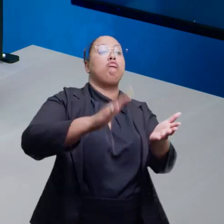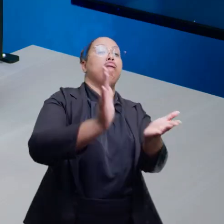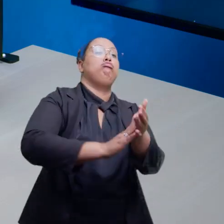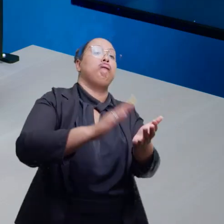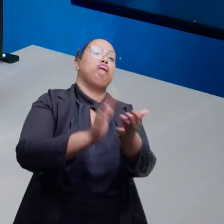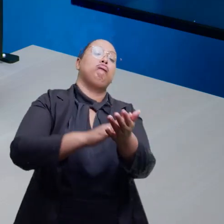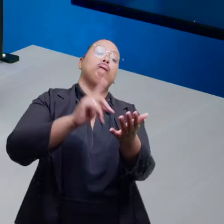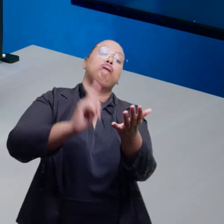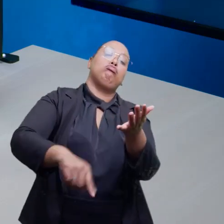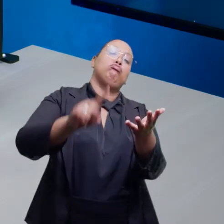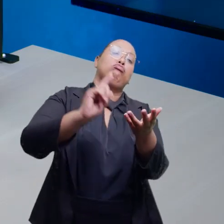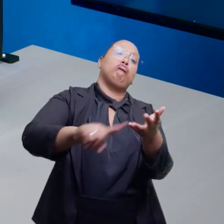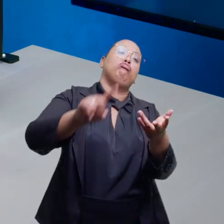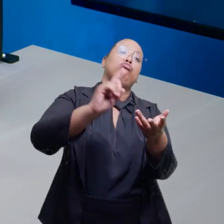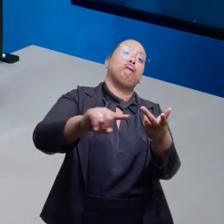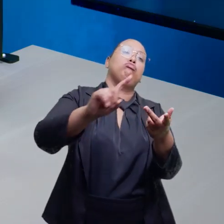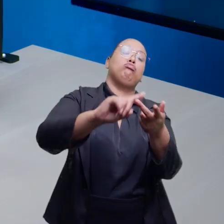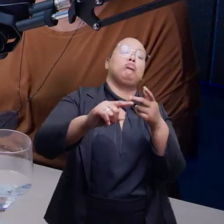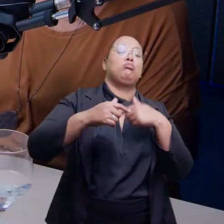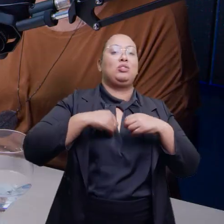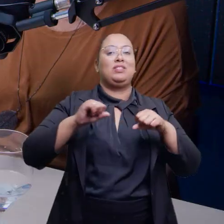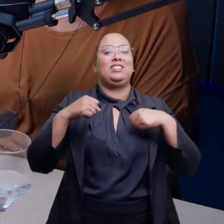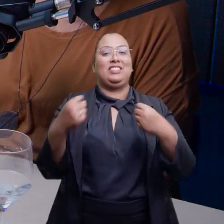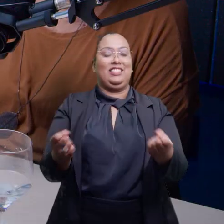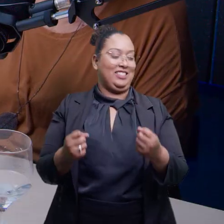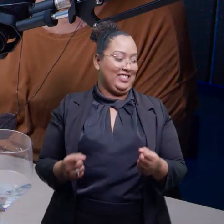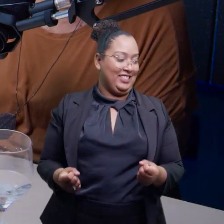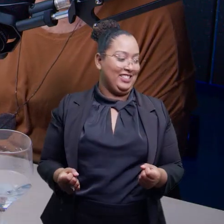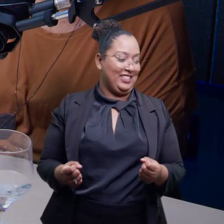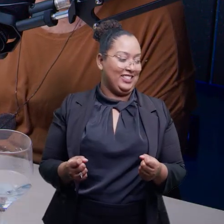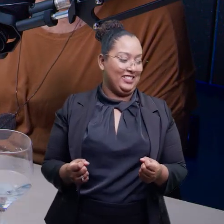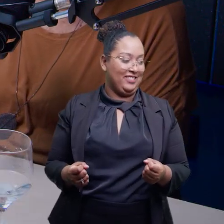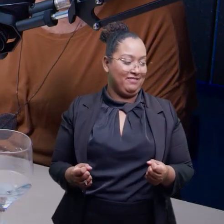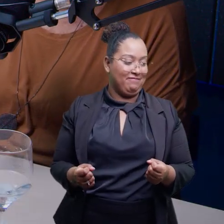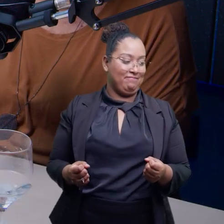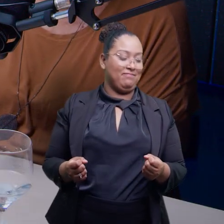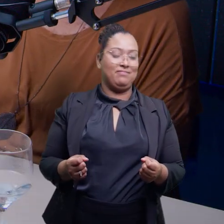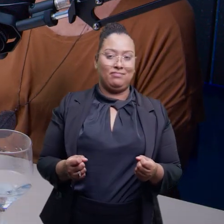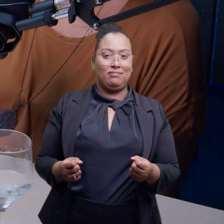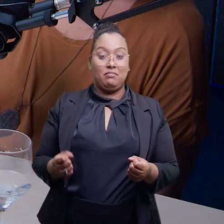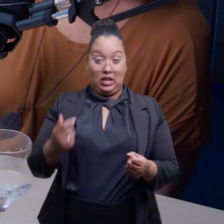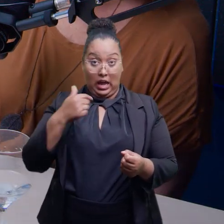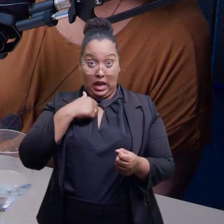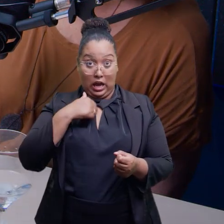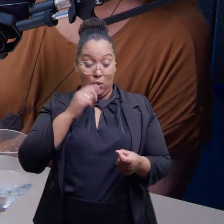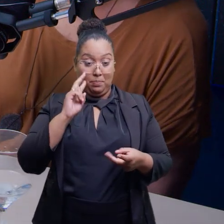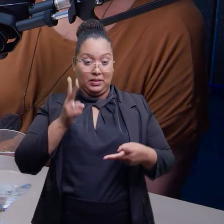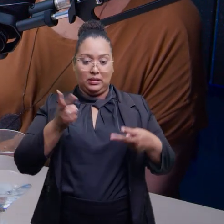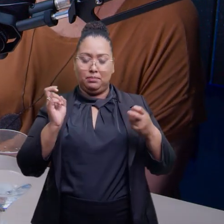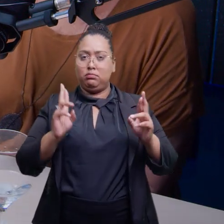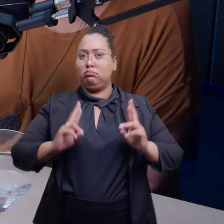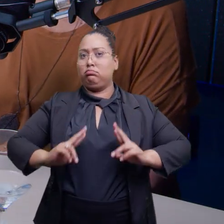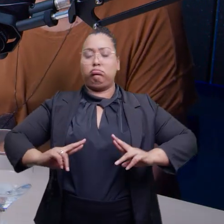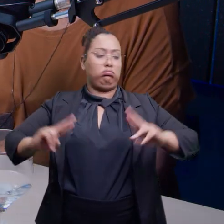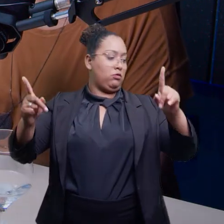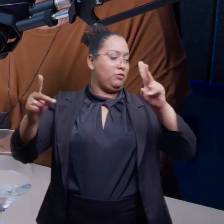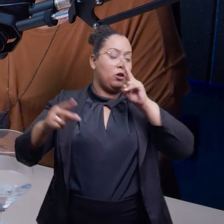esse interesse aqui que eu vou defender. E para o conviver foi uma diferença muito grande.